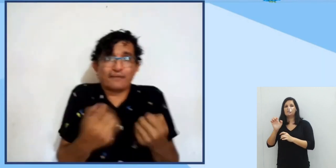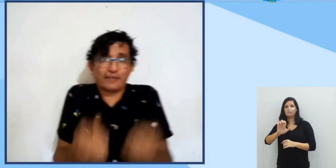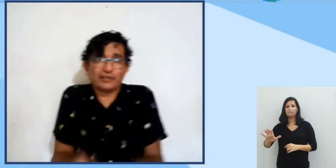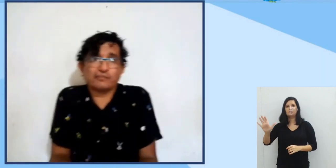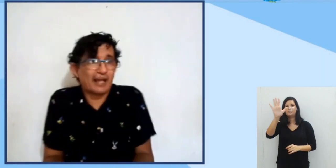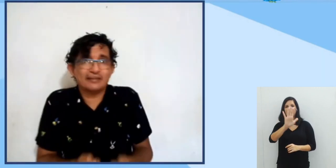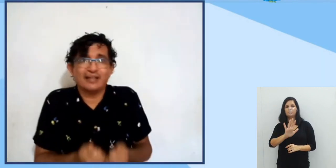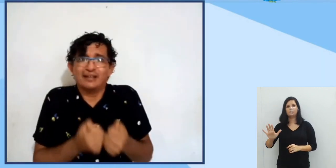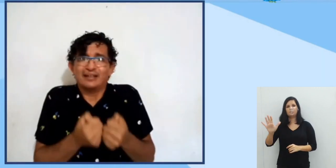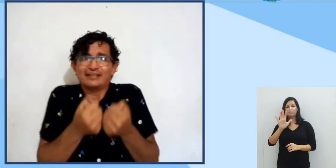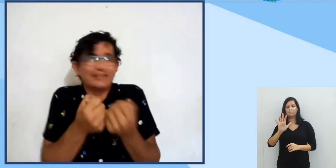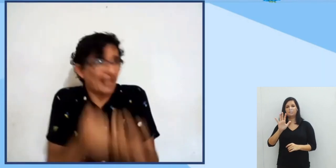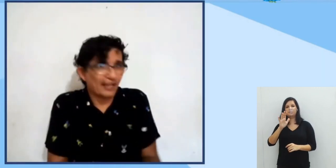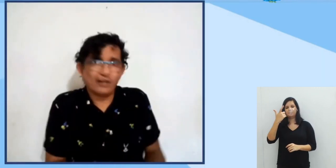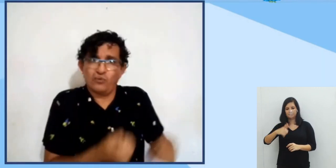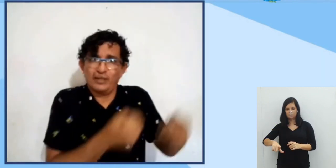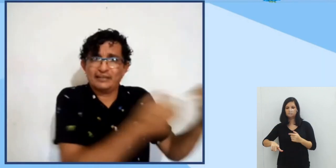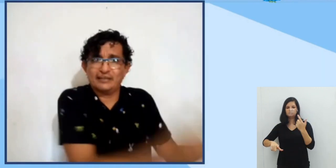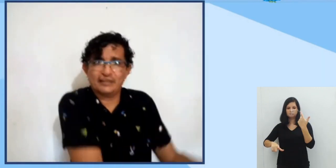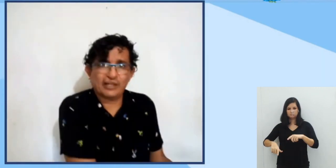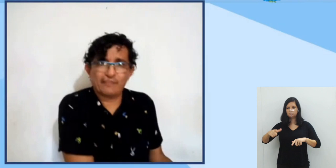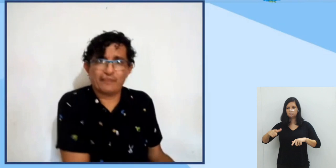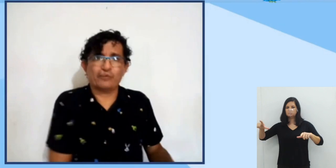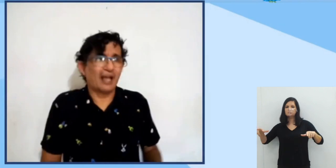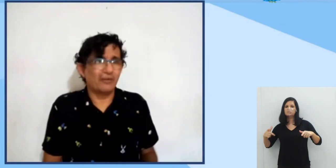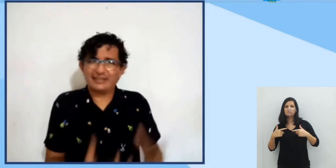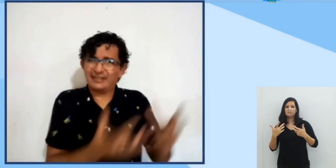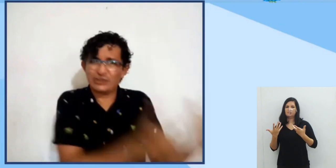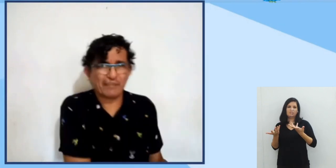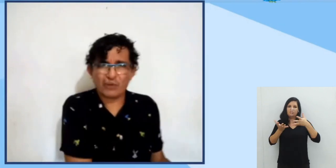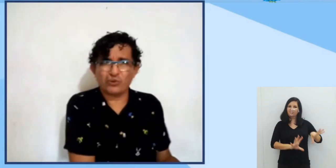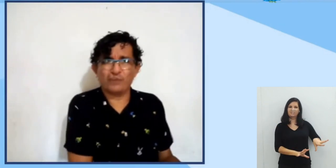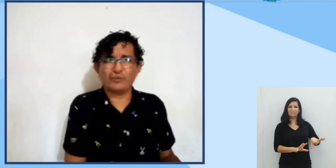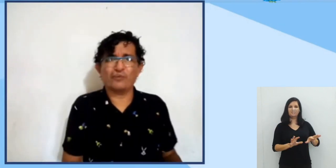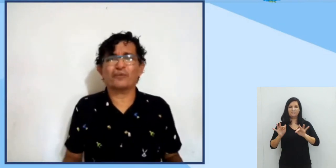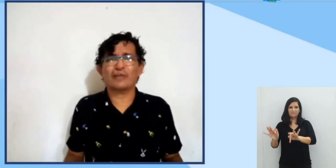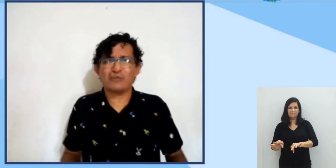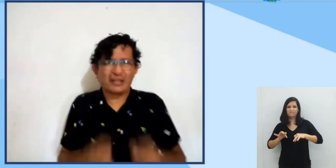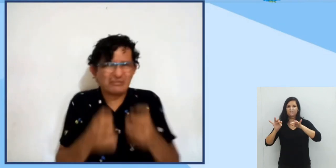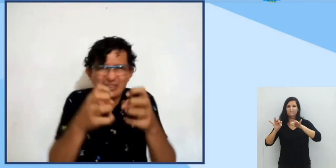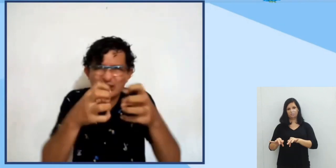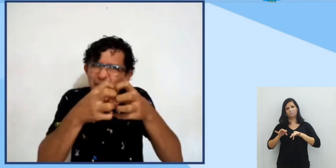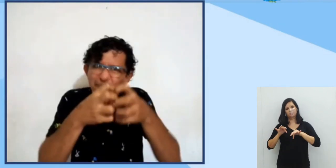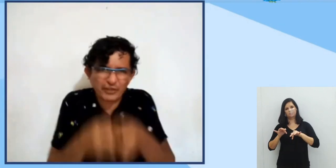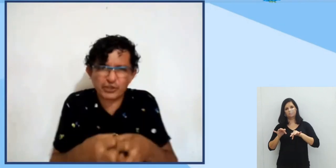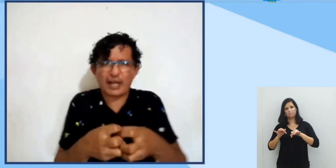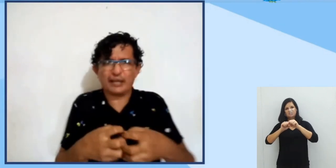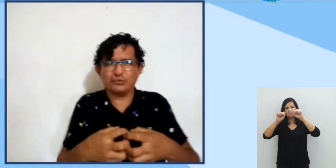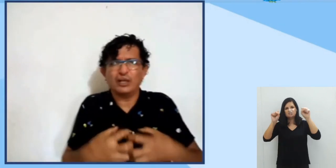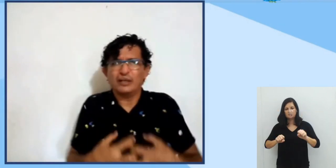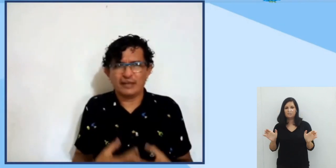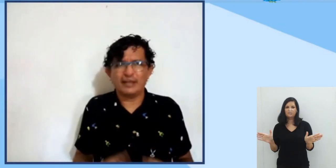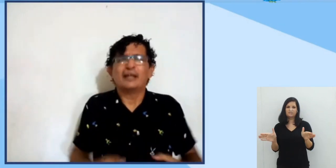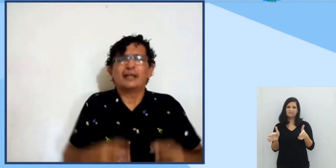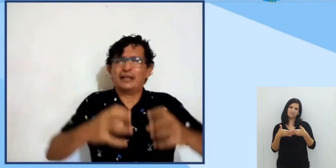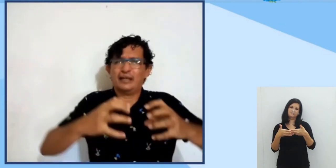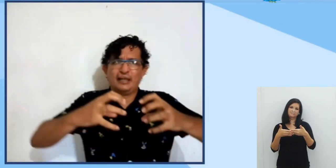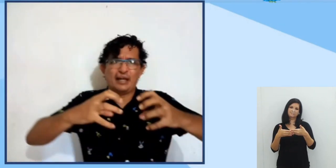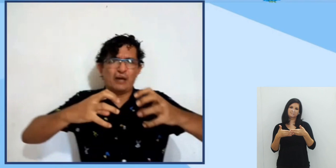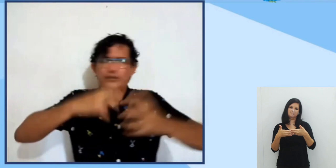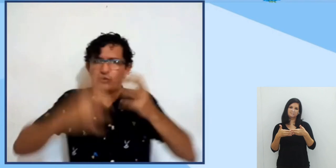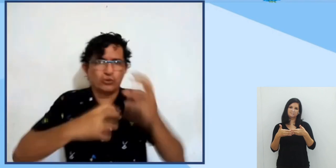Europa que cada vez mais negam esse sistema feudal, esse sistema econômico feudal, que era um sistema fechado,